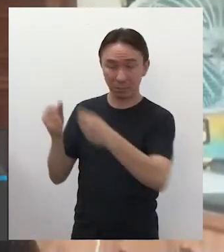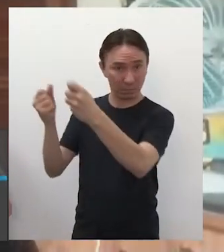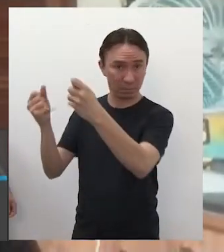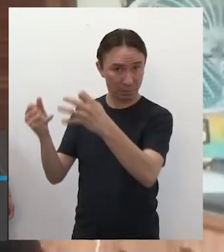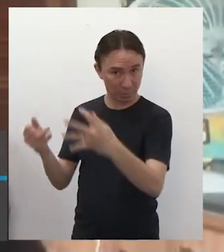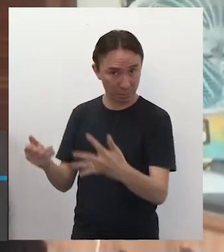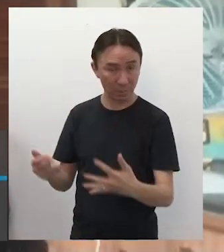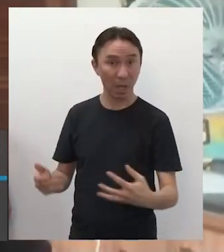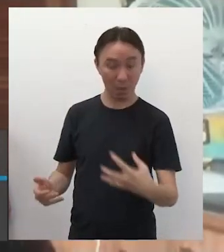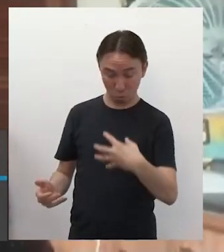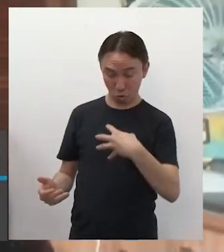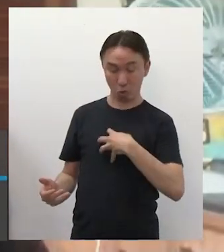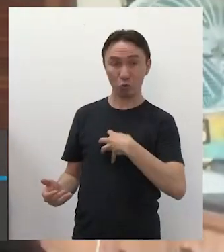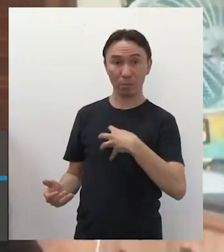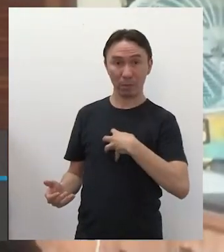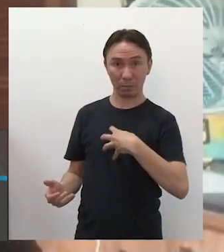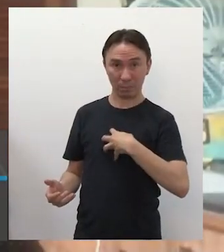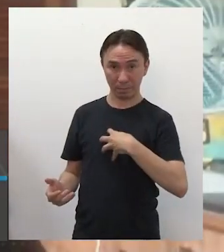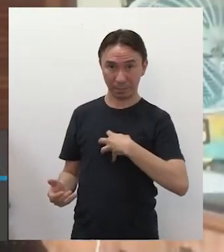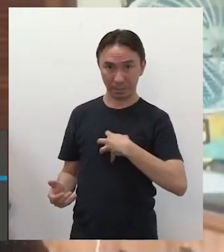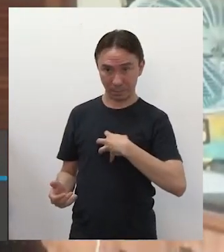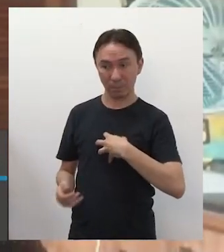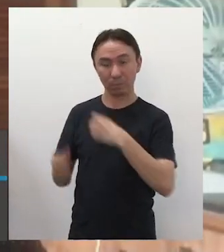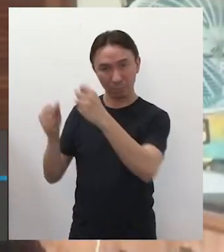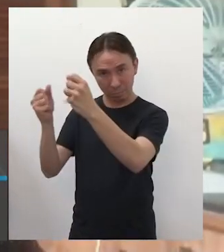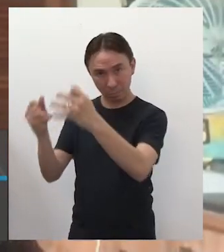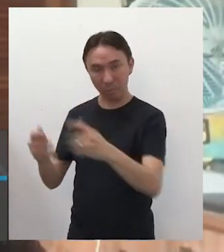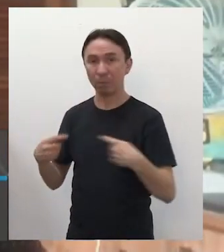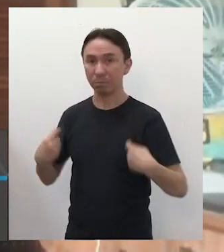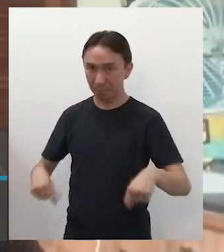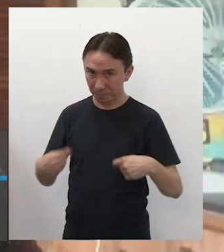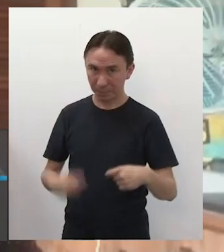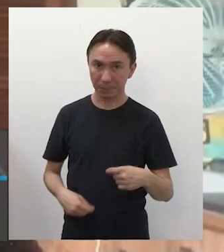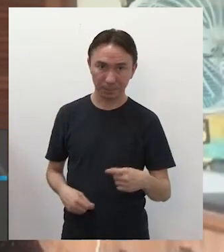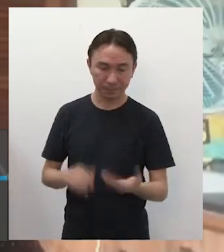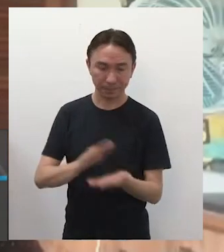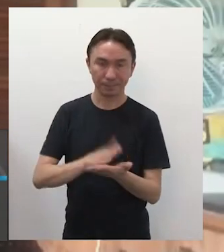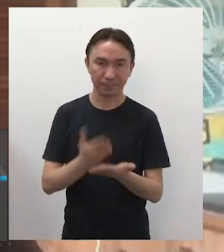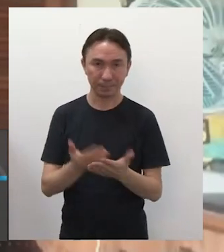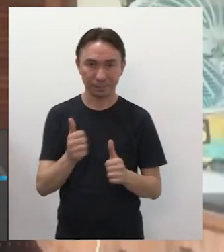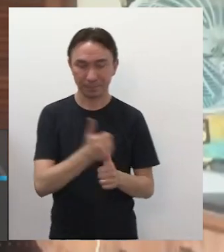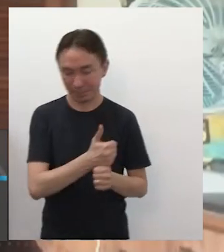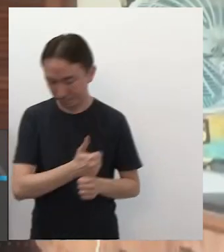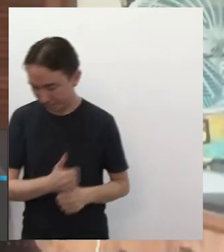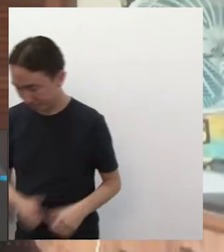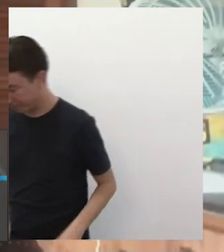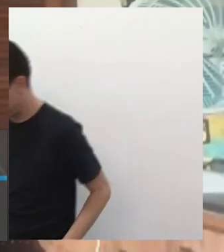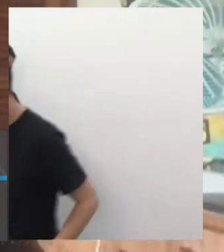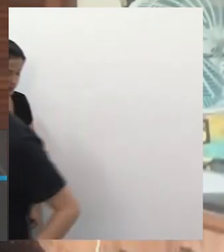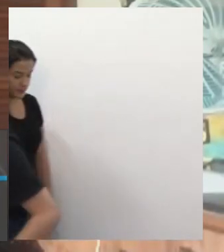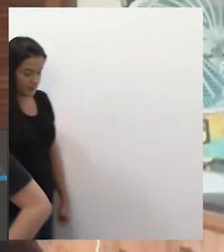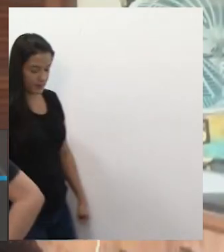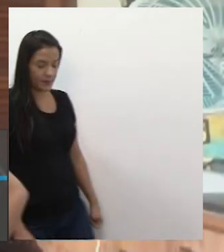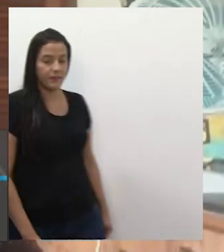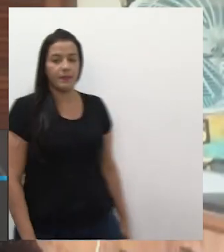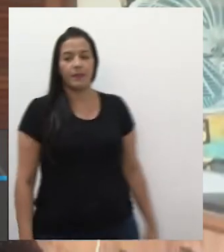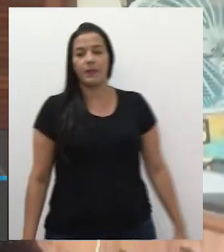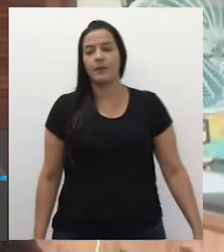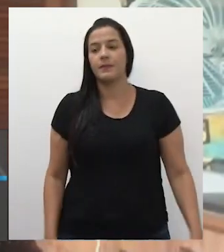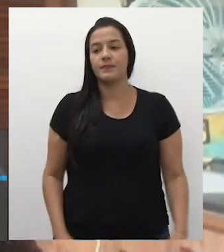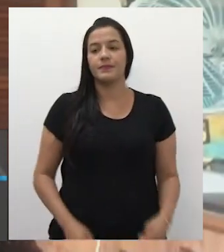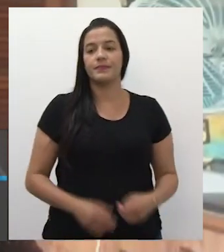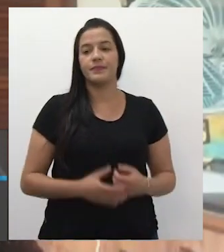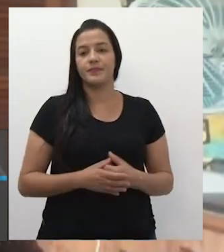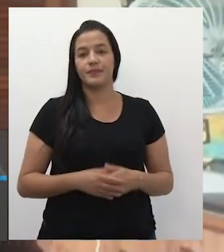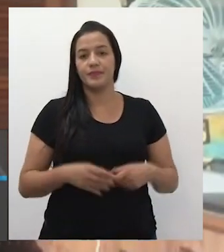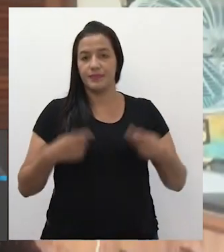eu estou sentindo aquela fala. Só que quando eu falo como eu estou me sentindo, eu preciso ter o cuidado de